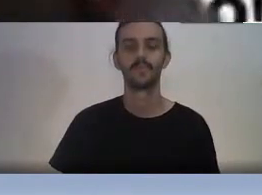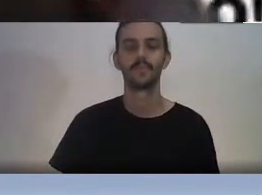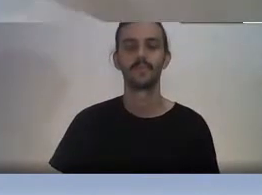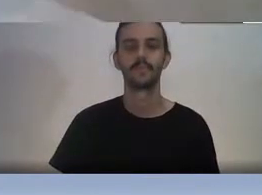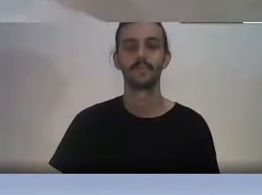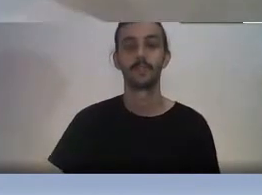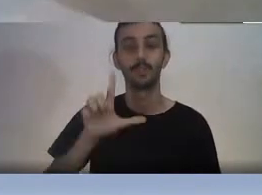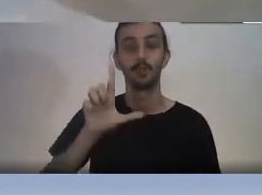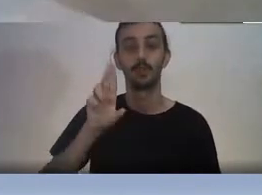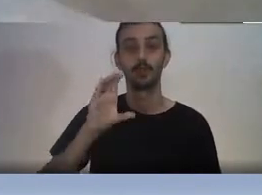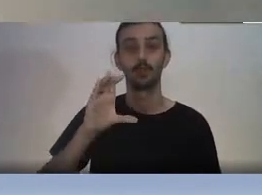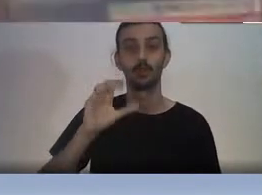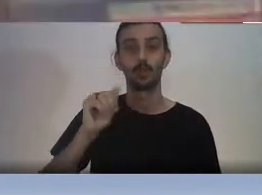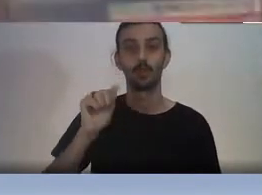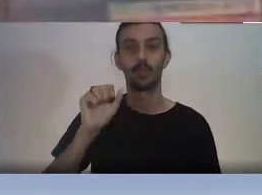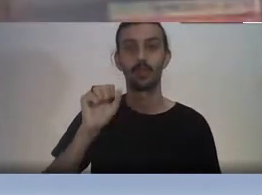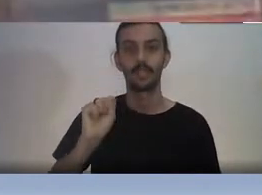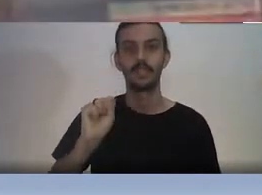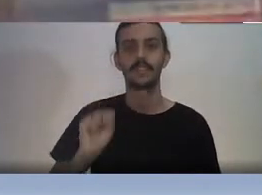Lucas Outramari.